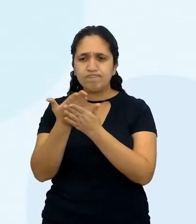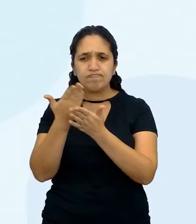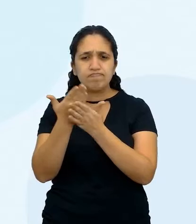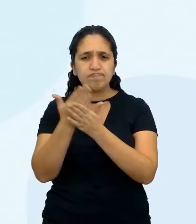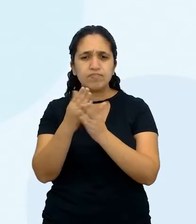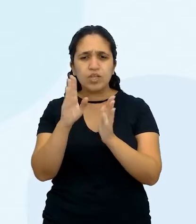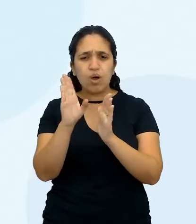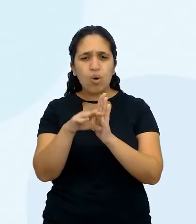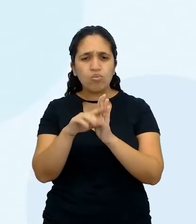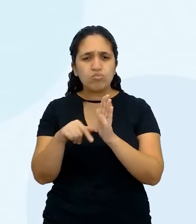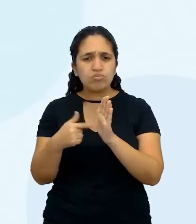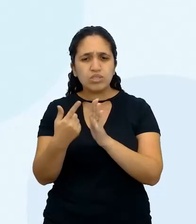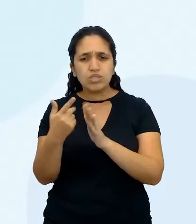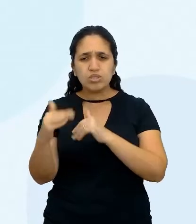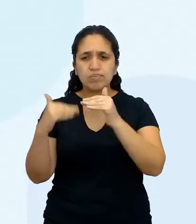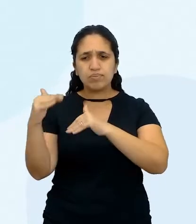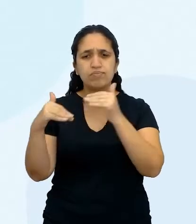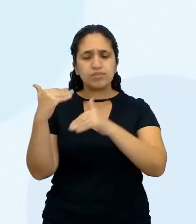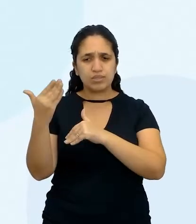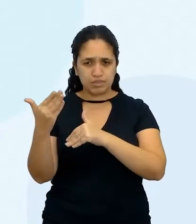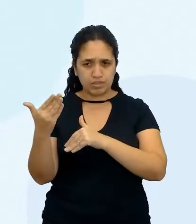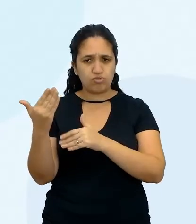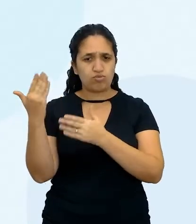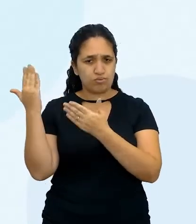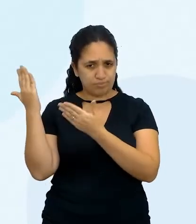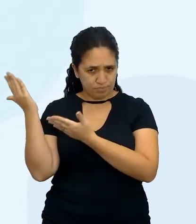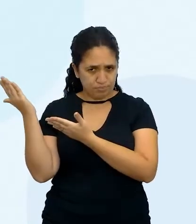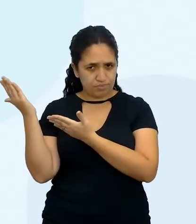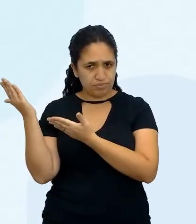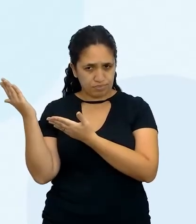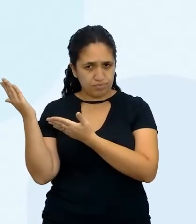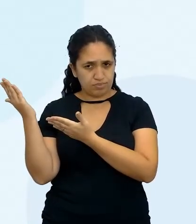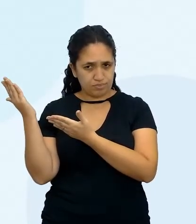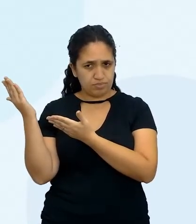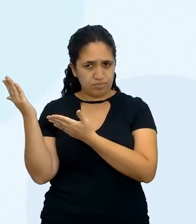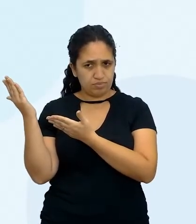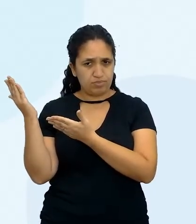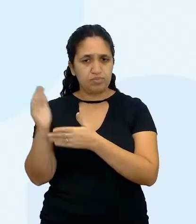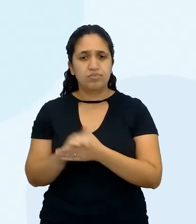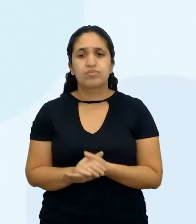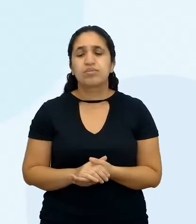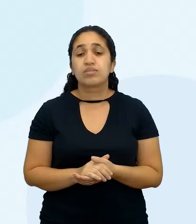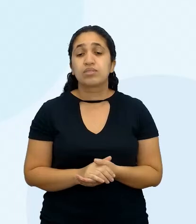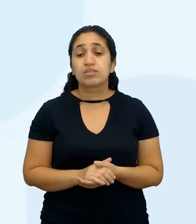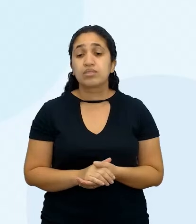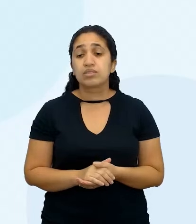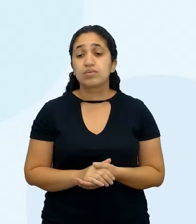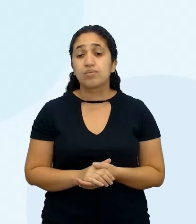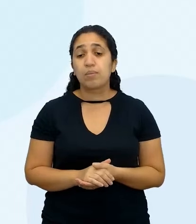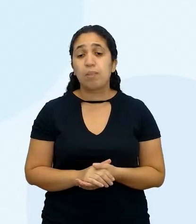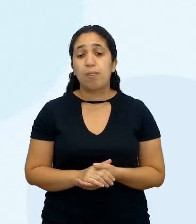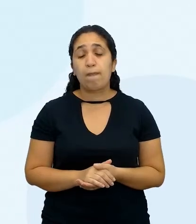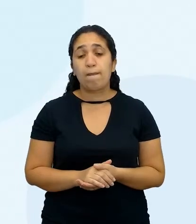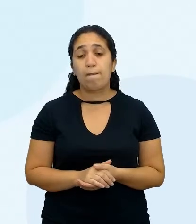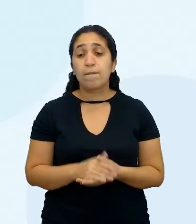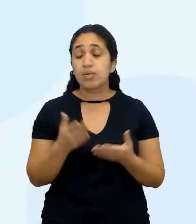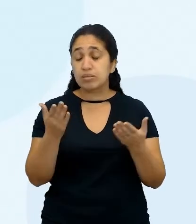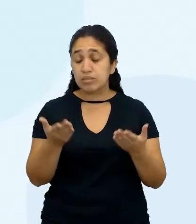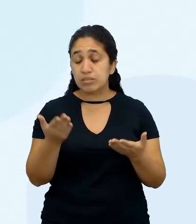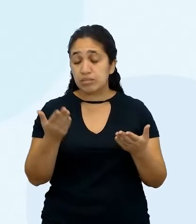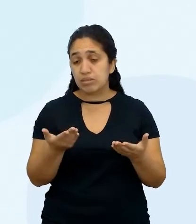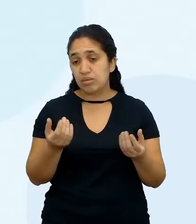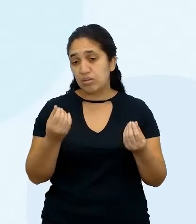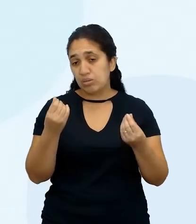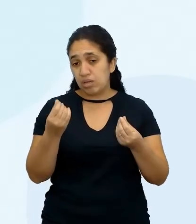as concepções sobre o aumento da produtividade, como em A Riqueza das Nações, de Adam Smith. As últimas consequências, então, quer